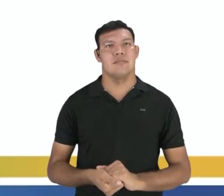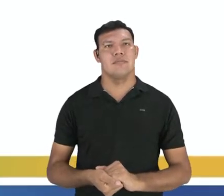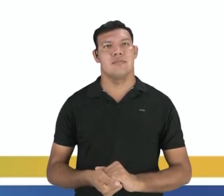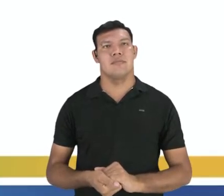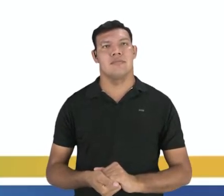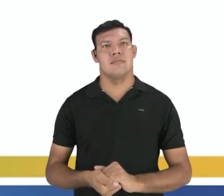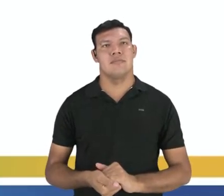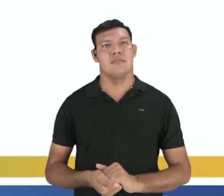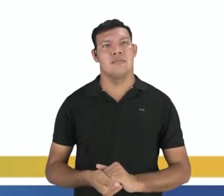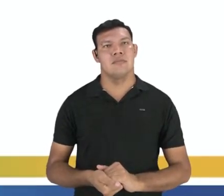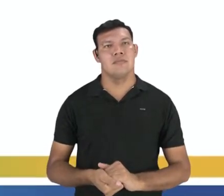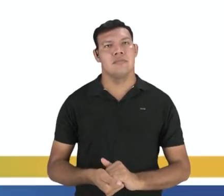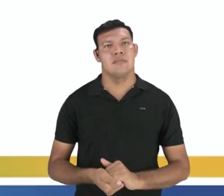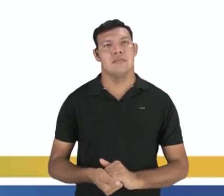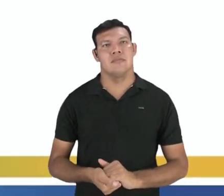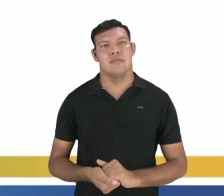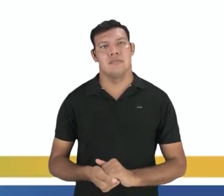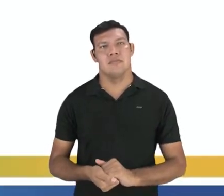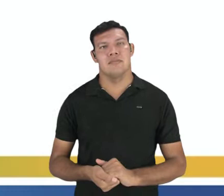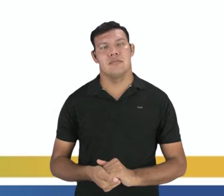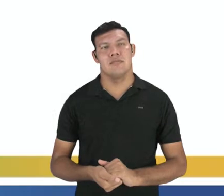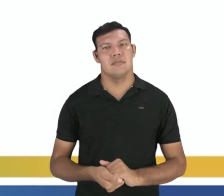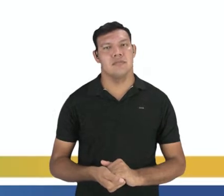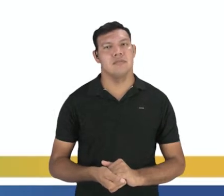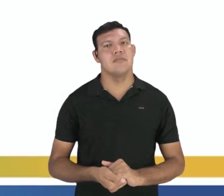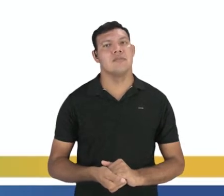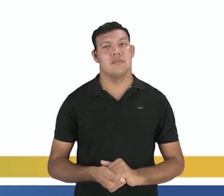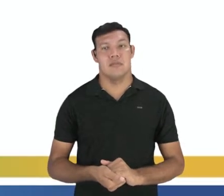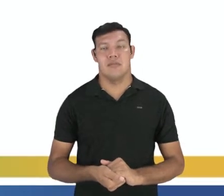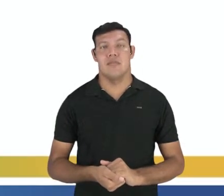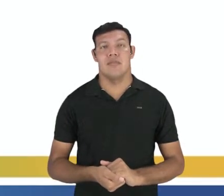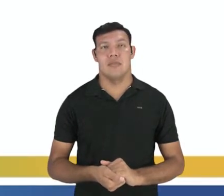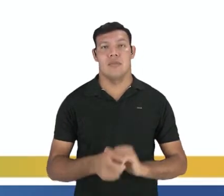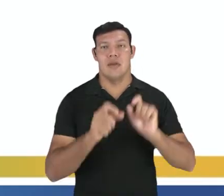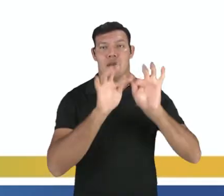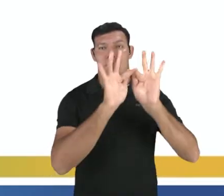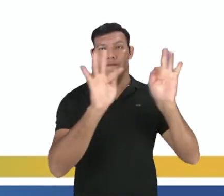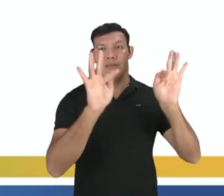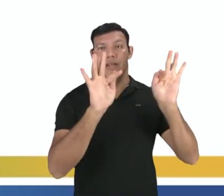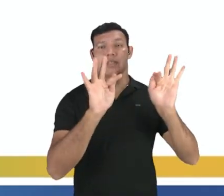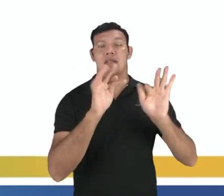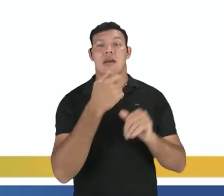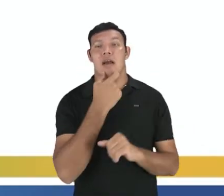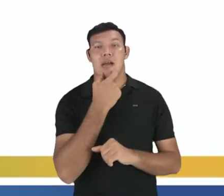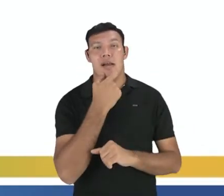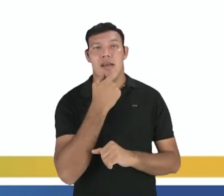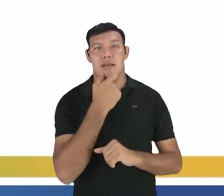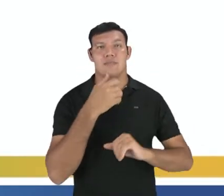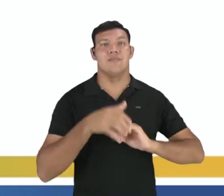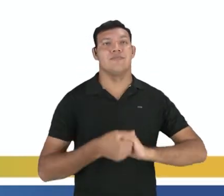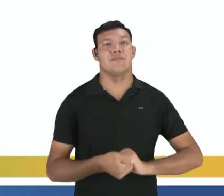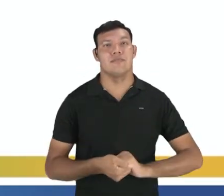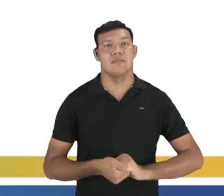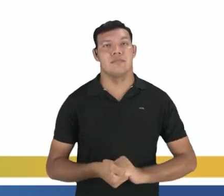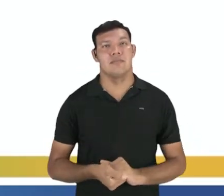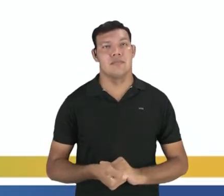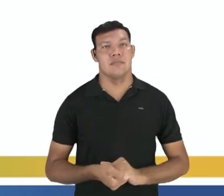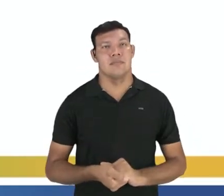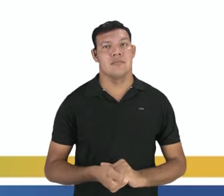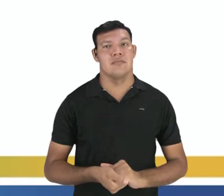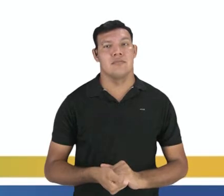Uma outra citação bastante conhecida é essa: Have more than you show, speak less than you